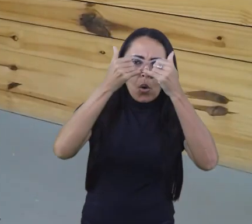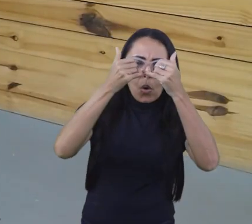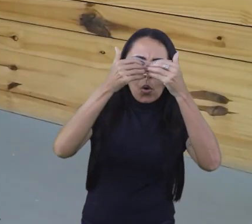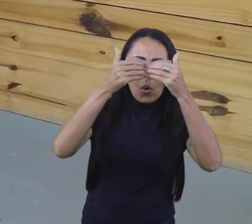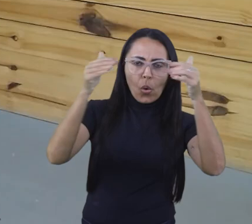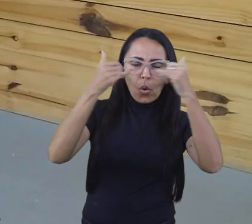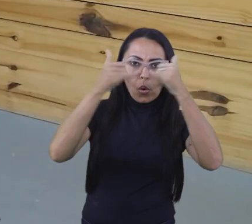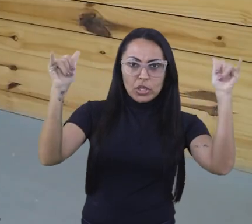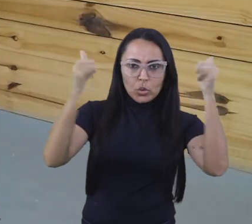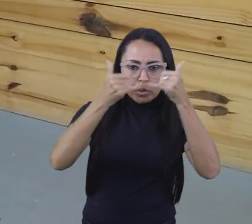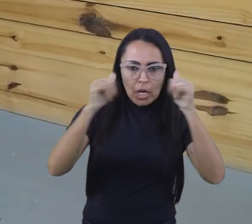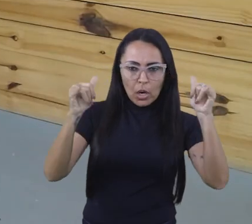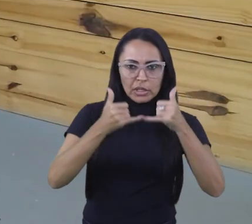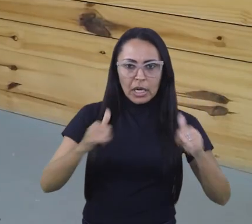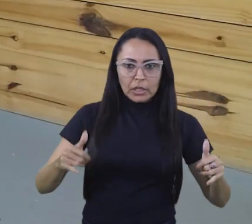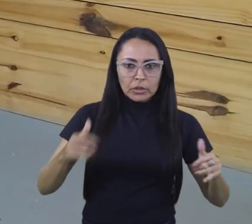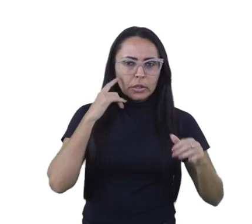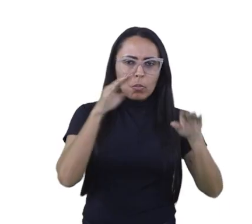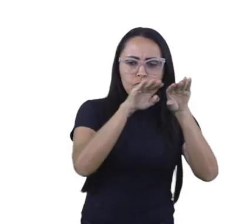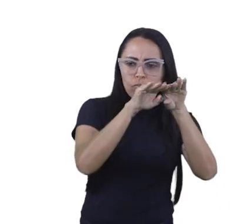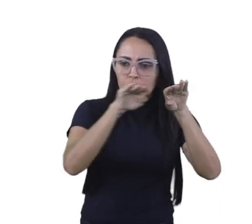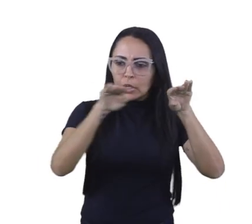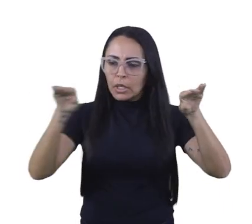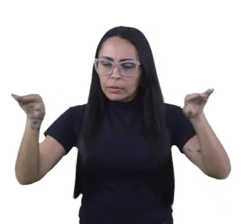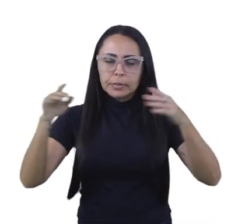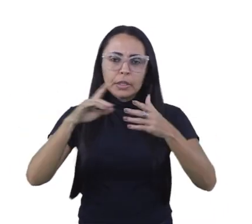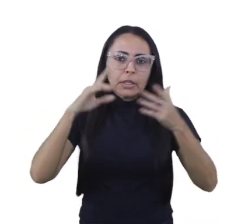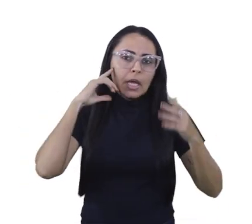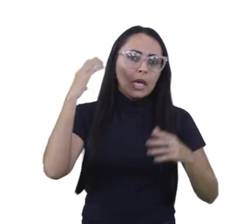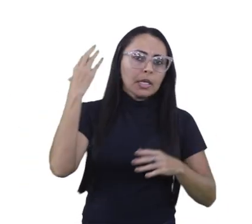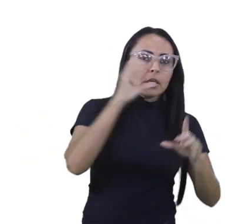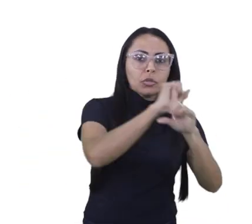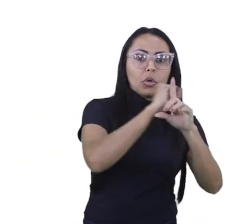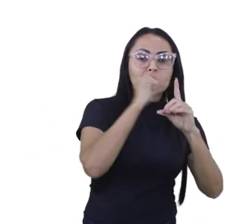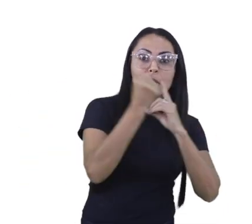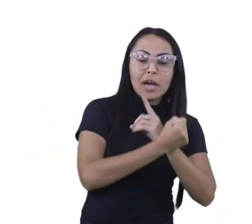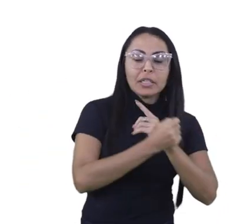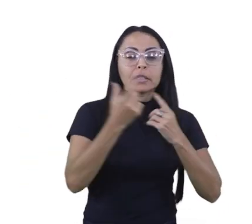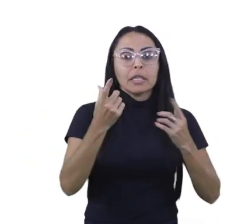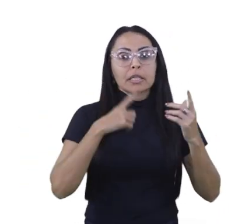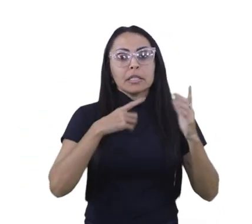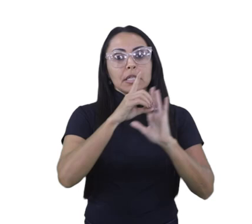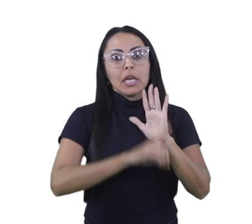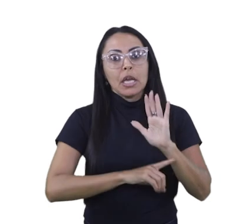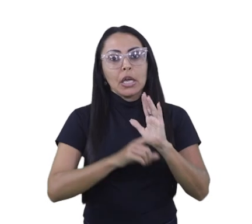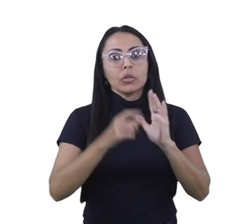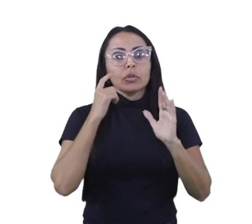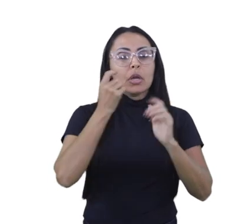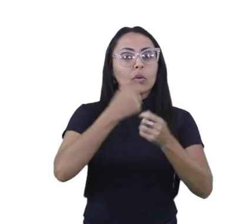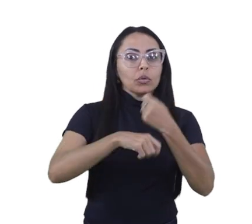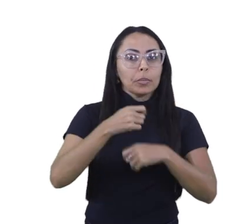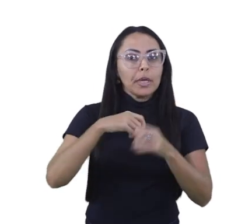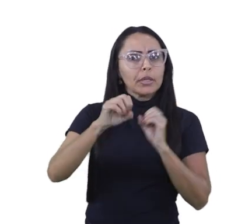Então, como é que a gente pode pensar isso? Como está ilustrado aí em tela? Ciências sociais, dentro de ciências sociais a gente tem direito, economia e educação.